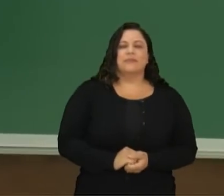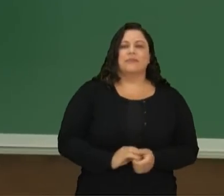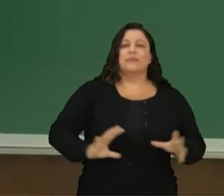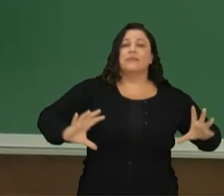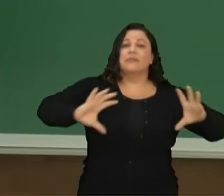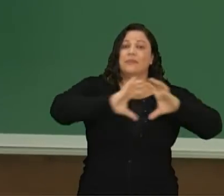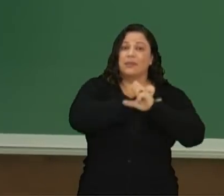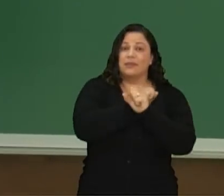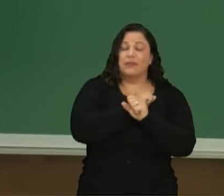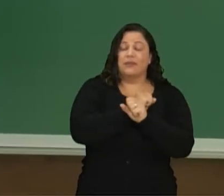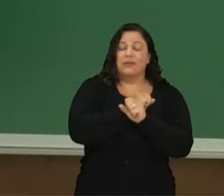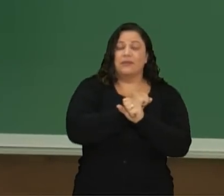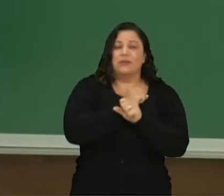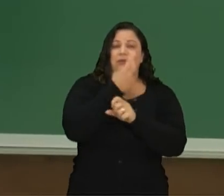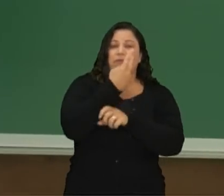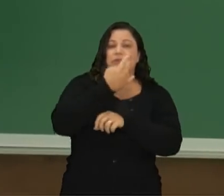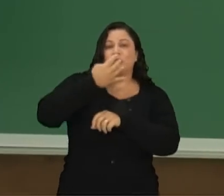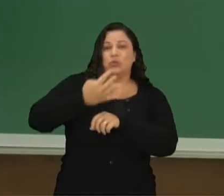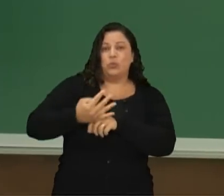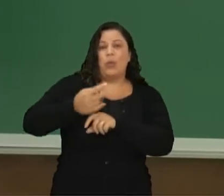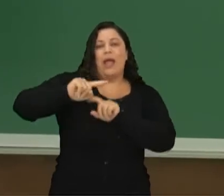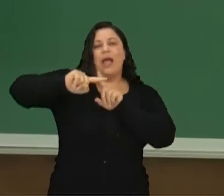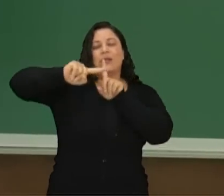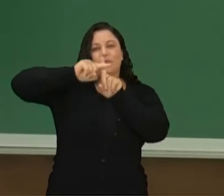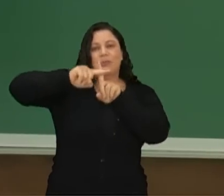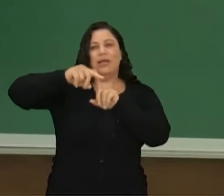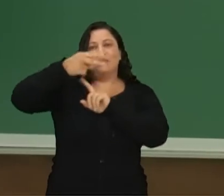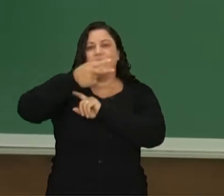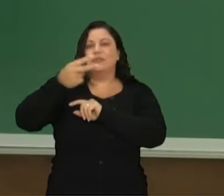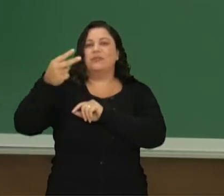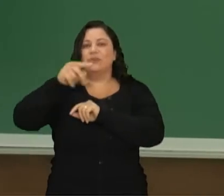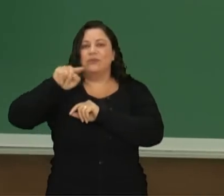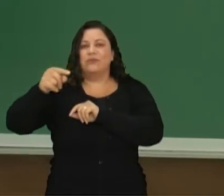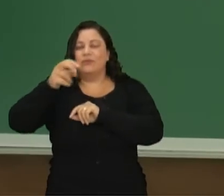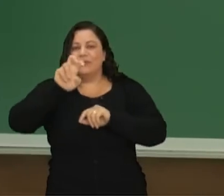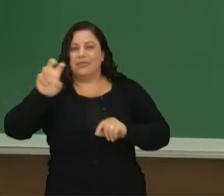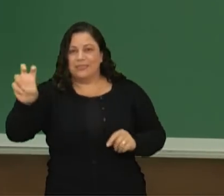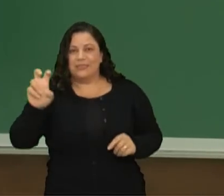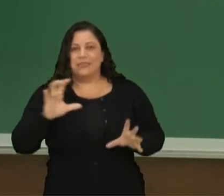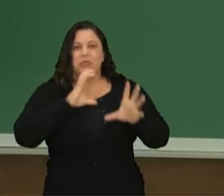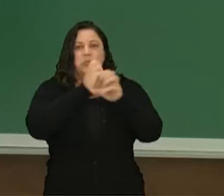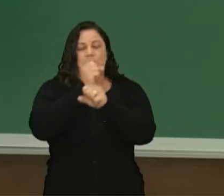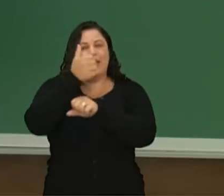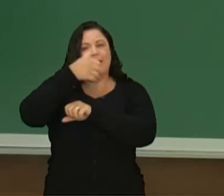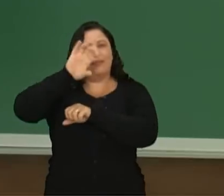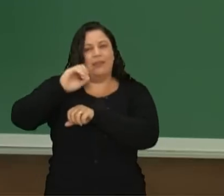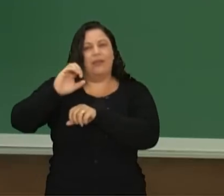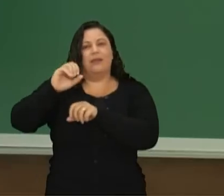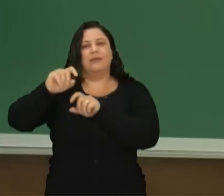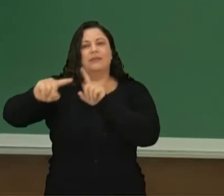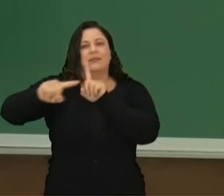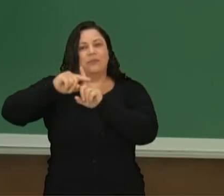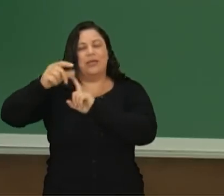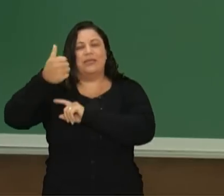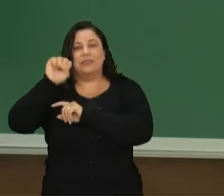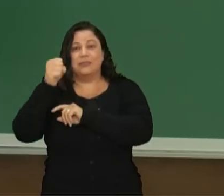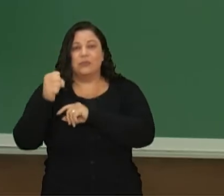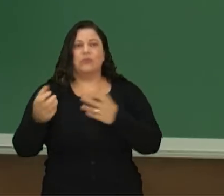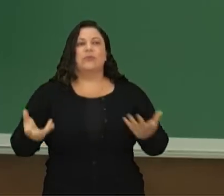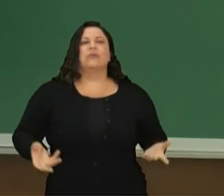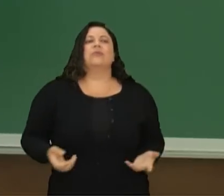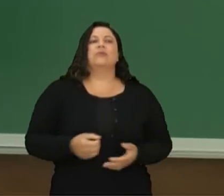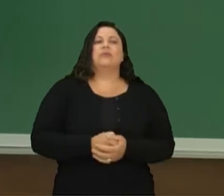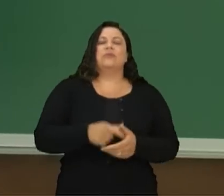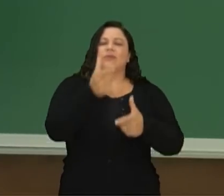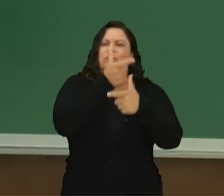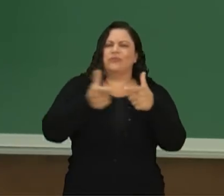soma, 24 mais 22,5 mais 10 mais 8, divididos por 10, eu